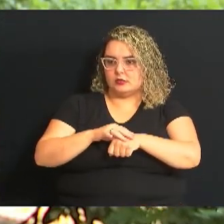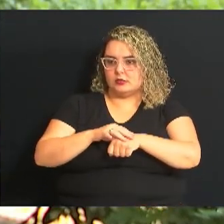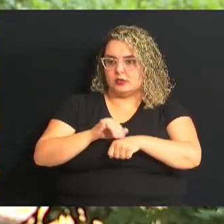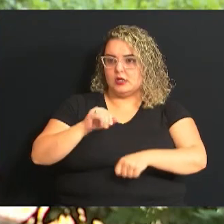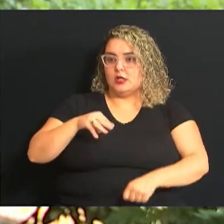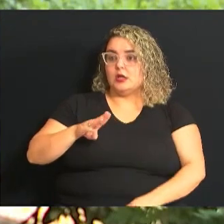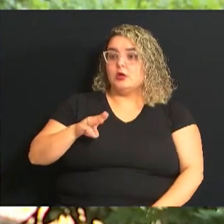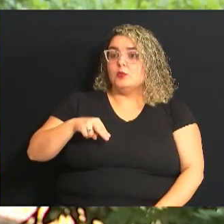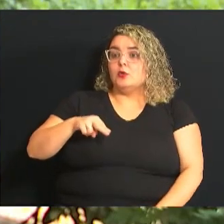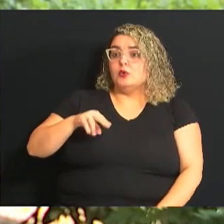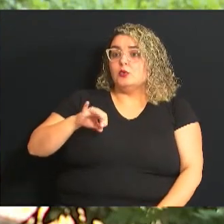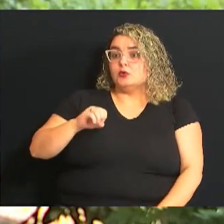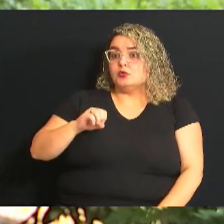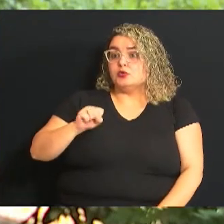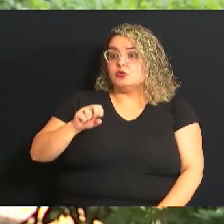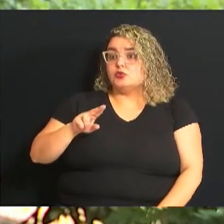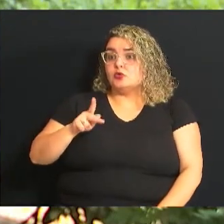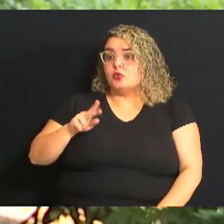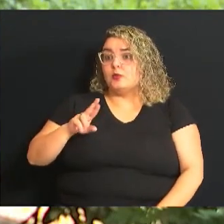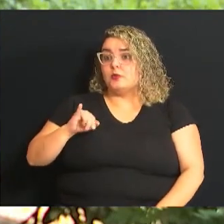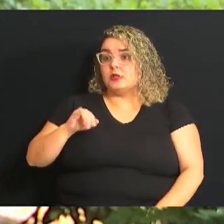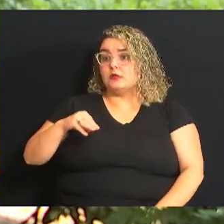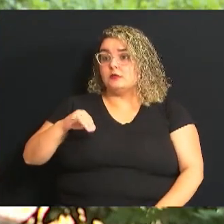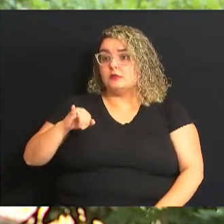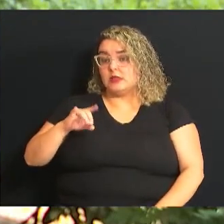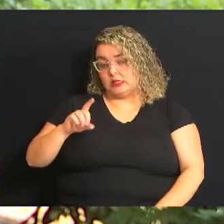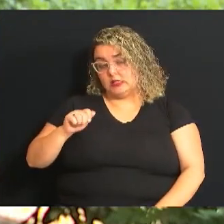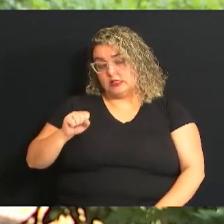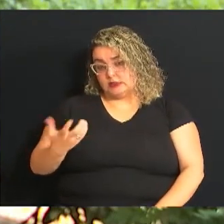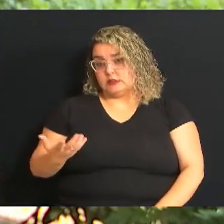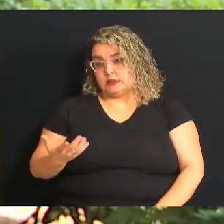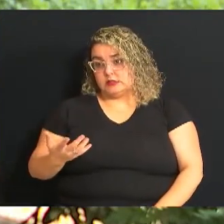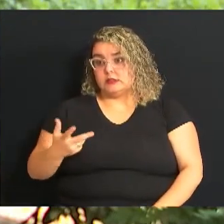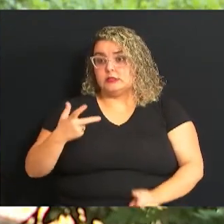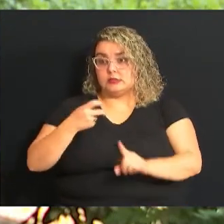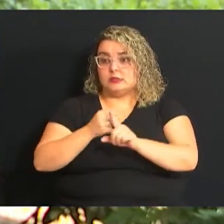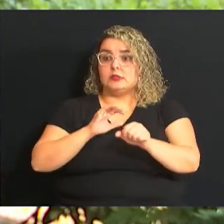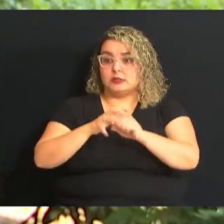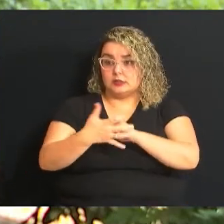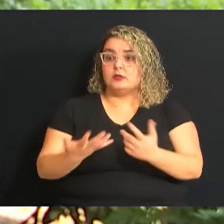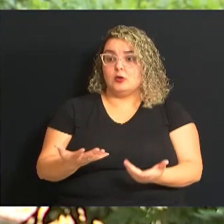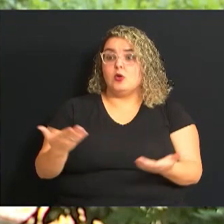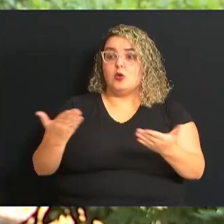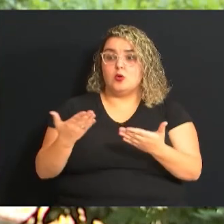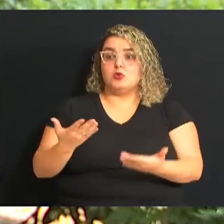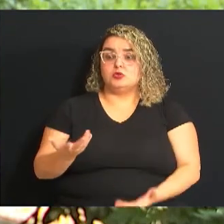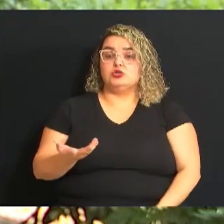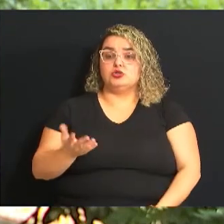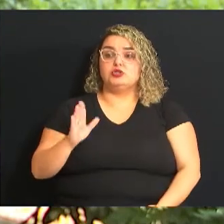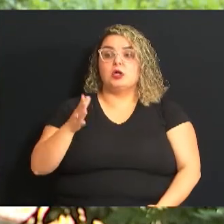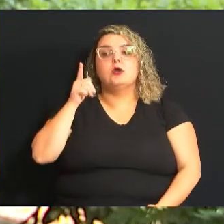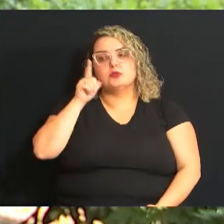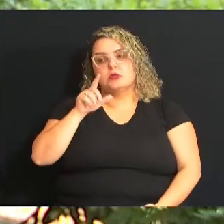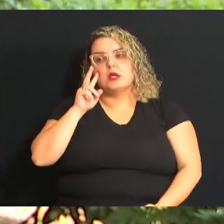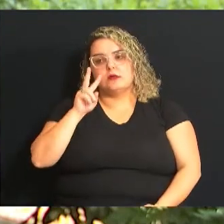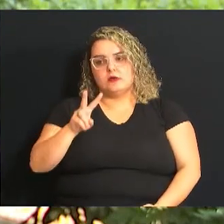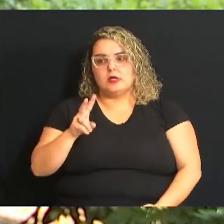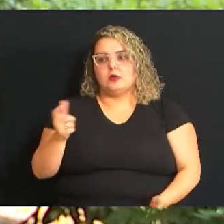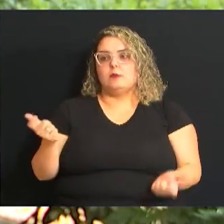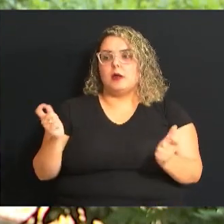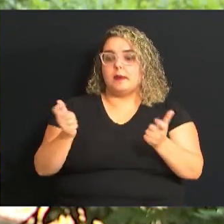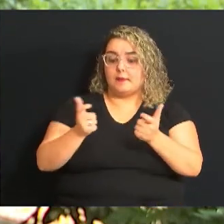imunossuprimíveis, né? E a vacina do Covid tem esse papel importante. Hoje a gente já consegue ver a diminuição dos casos